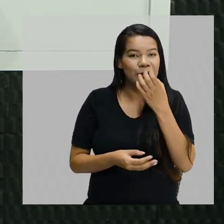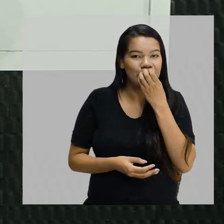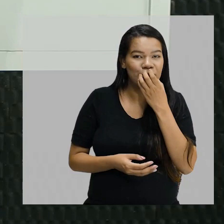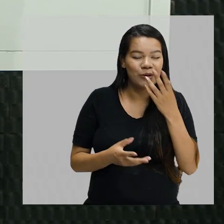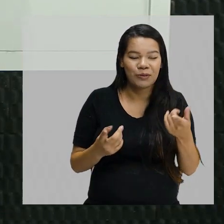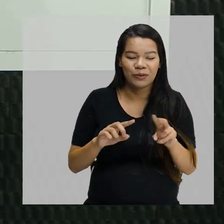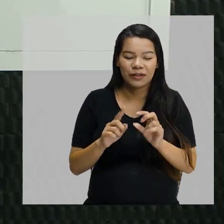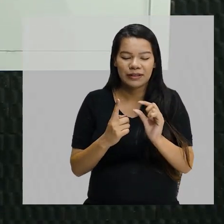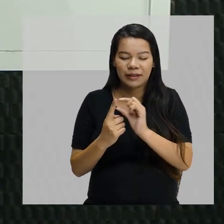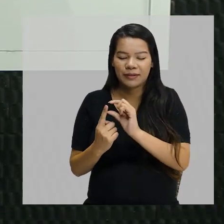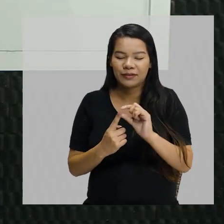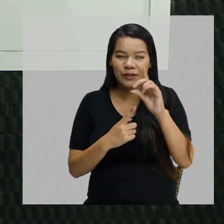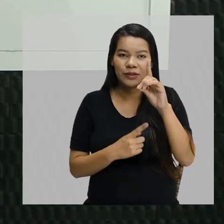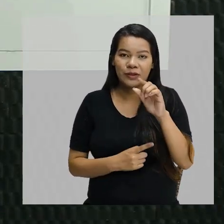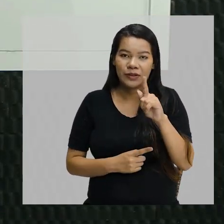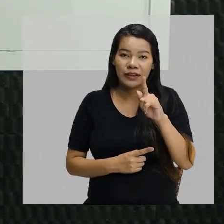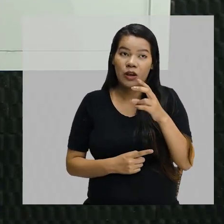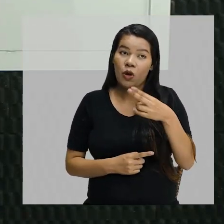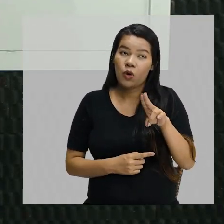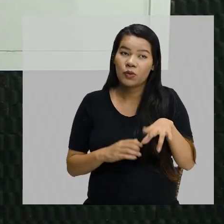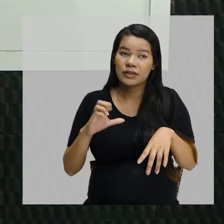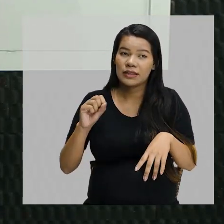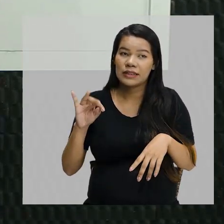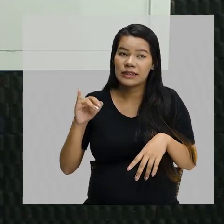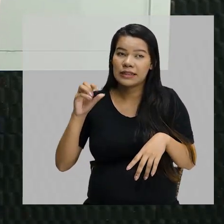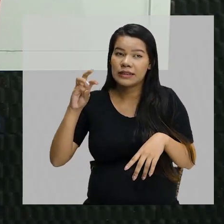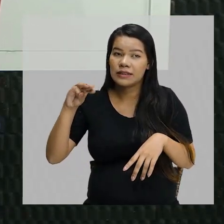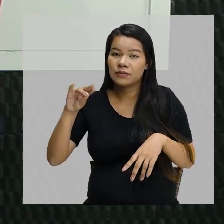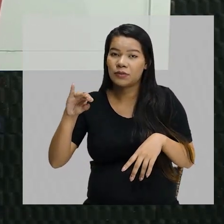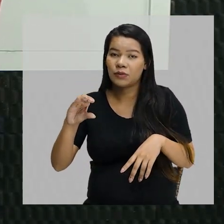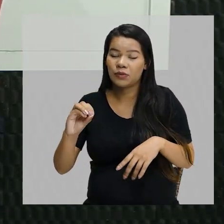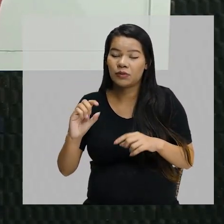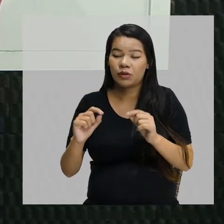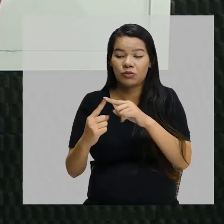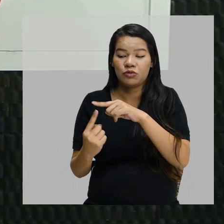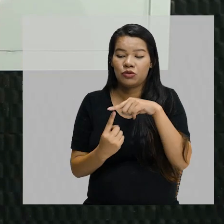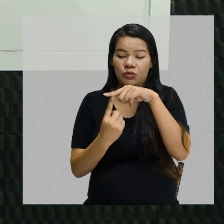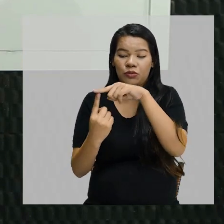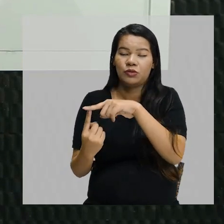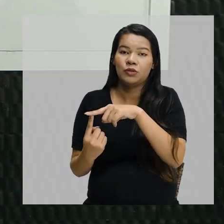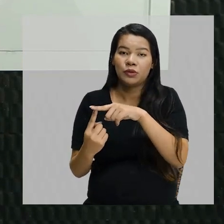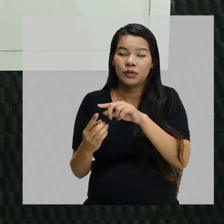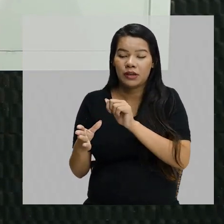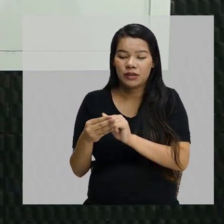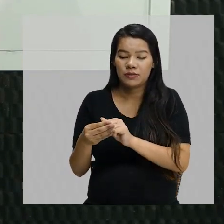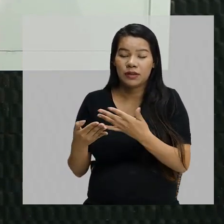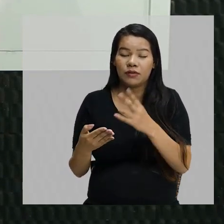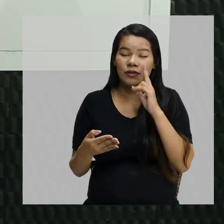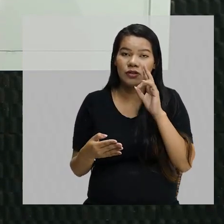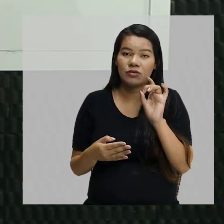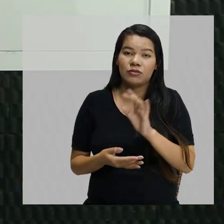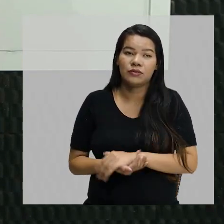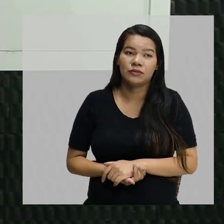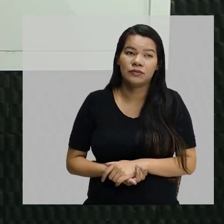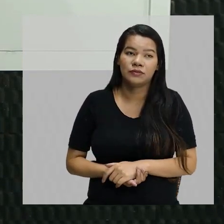E tenho sete sismo por exemplo como forma de conhecimento tá Então veja só